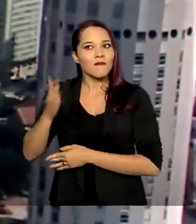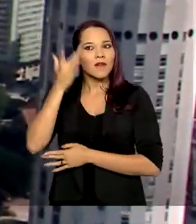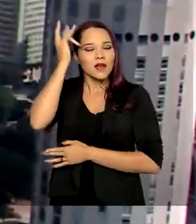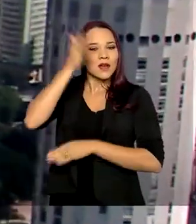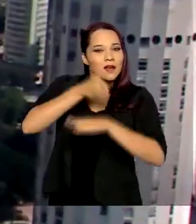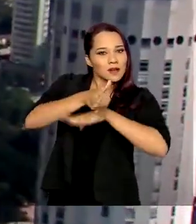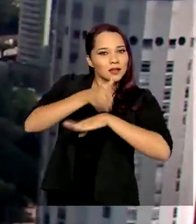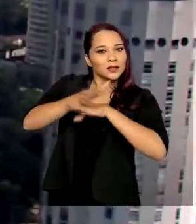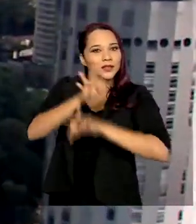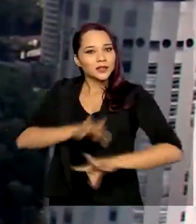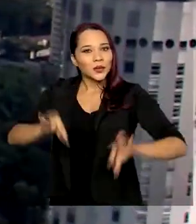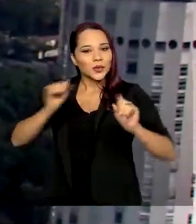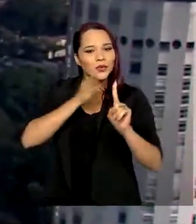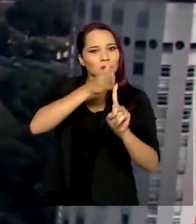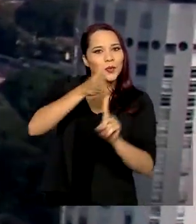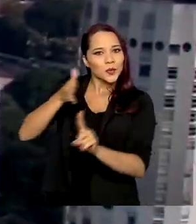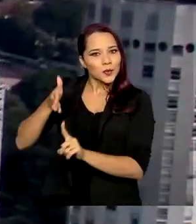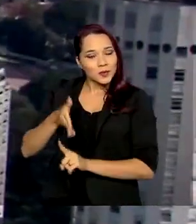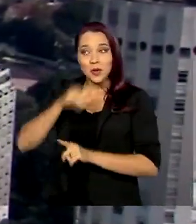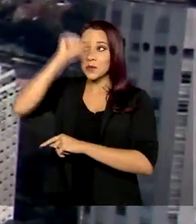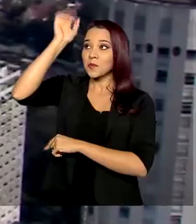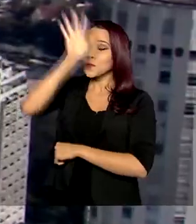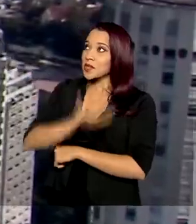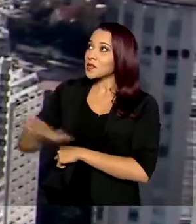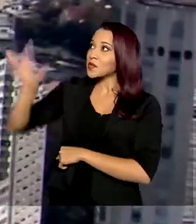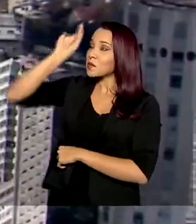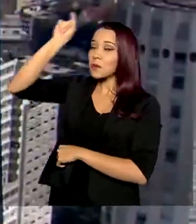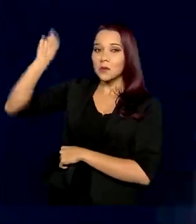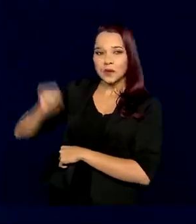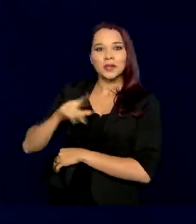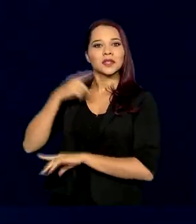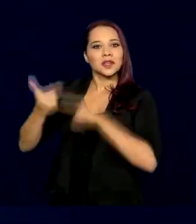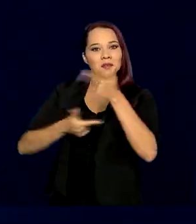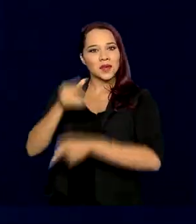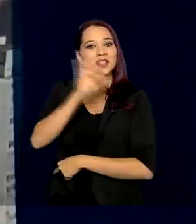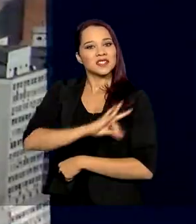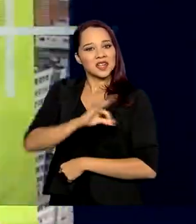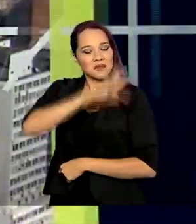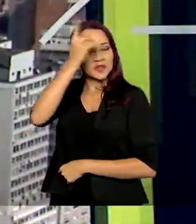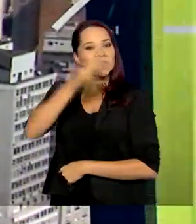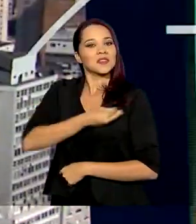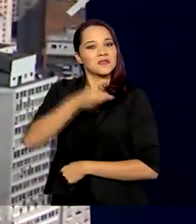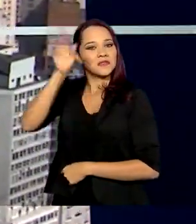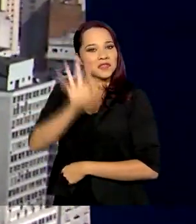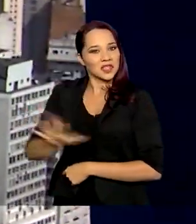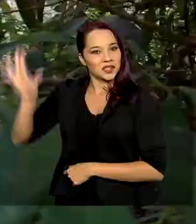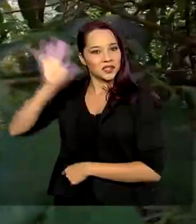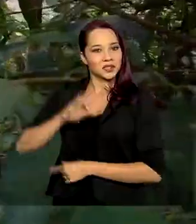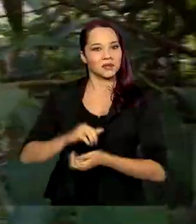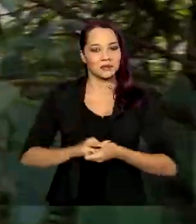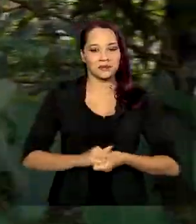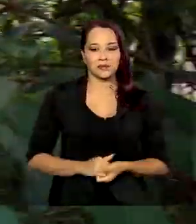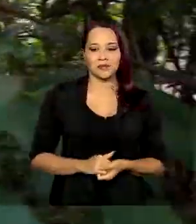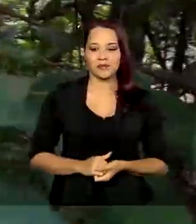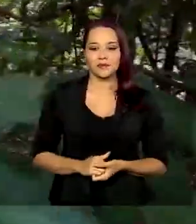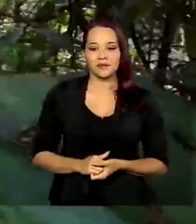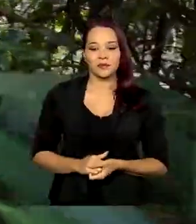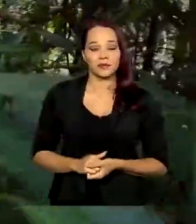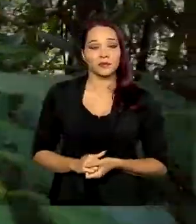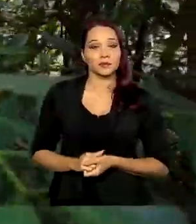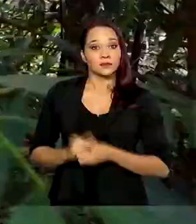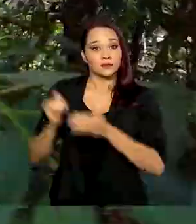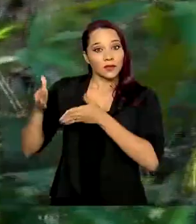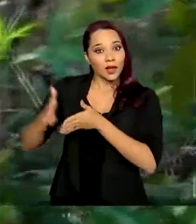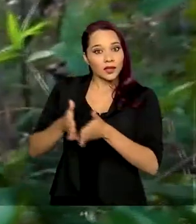a todos esses destinos espalhados pelo país, gerando emprego e renda para quem vive nessas regiões. A